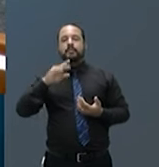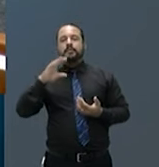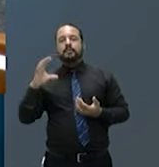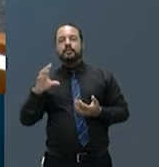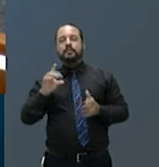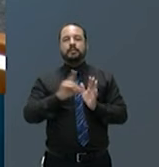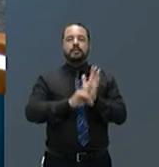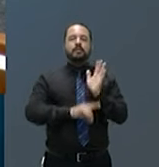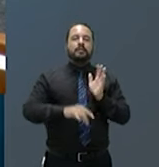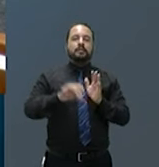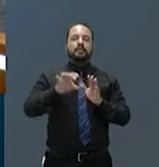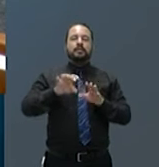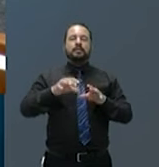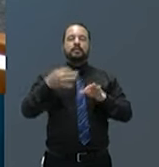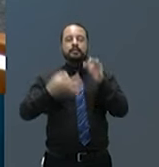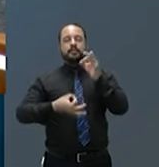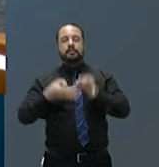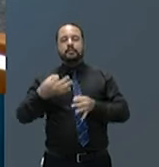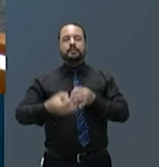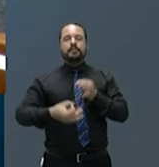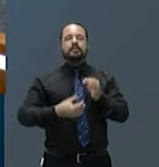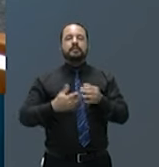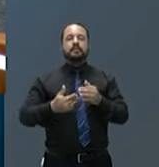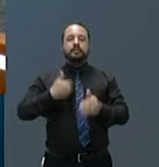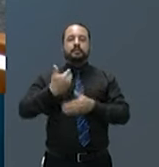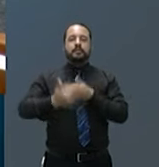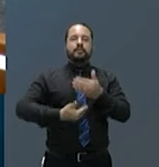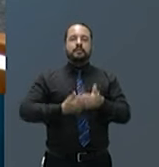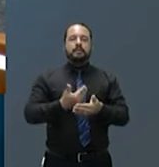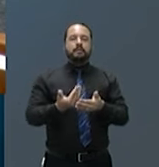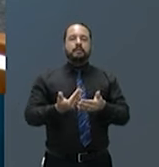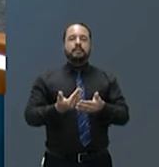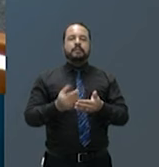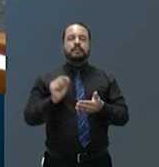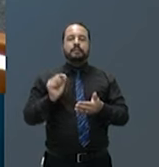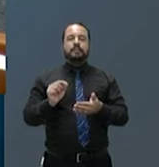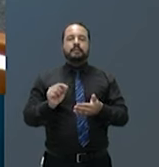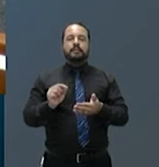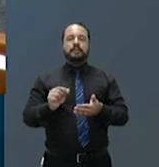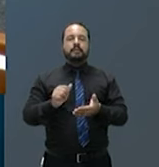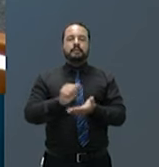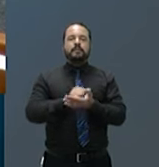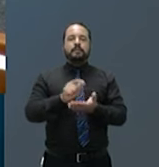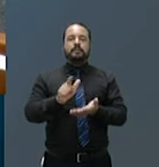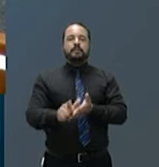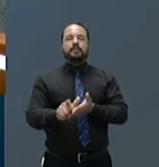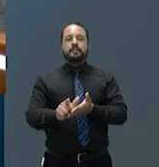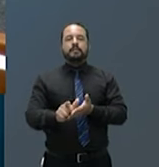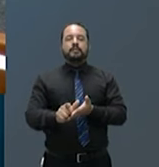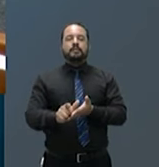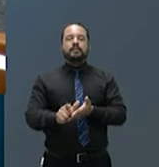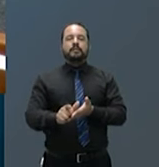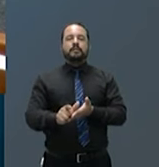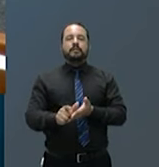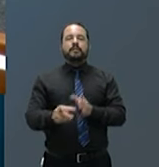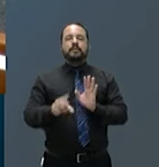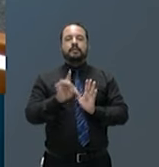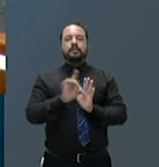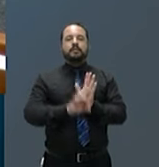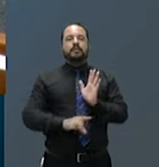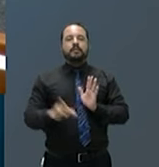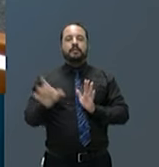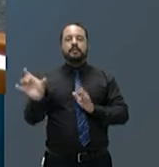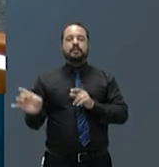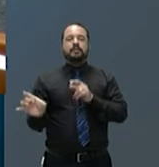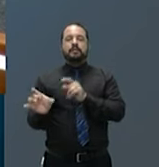do jurisdicionado recorrer de decisões monocráticas por meio do agravo interno, que é um direito garantido pelo princípio do